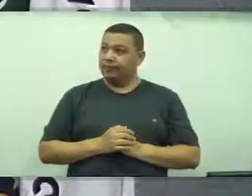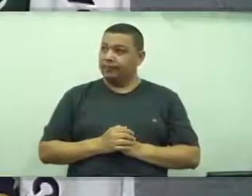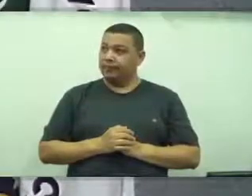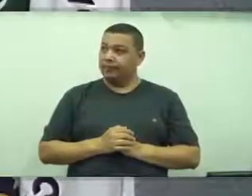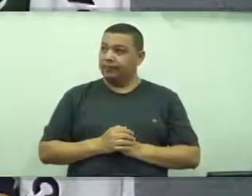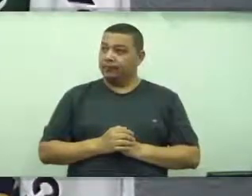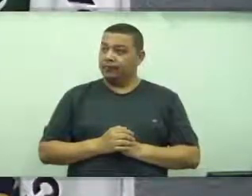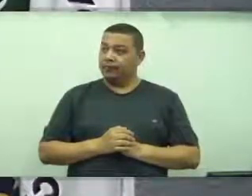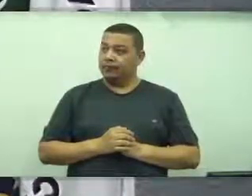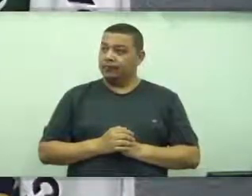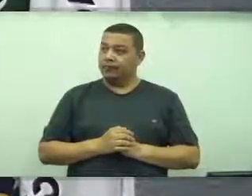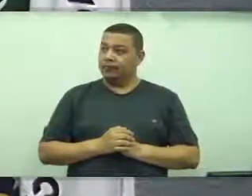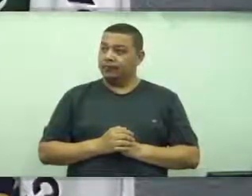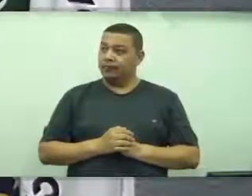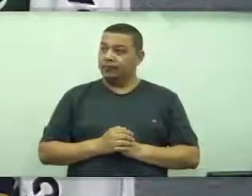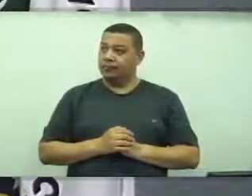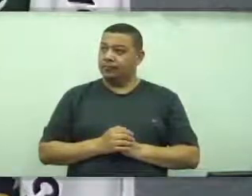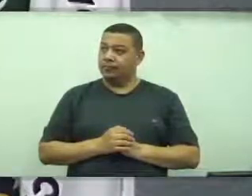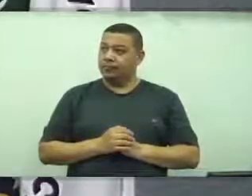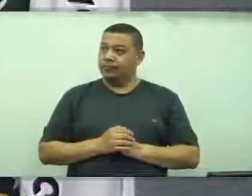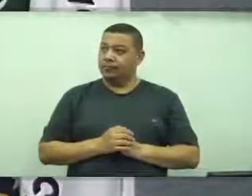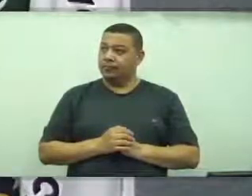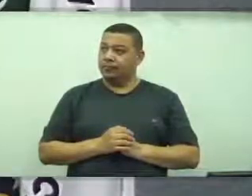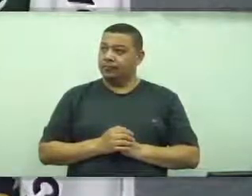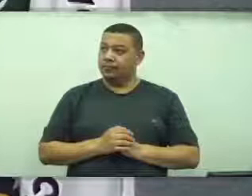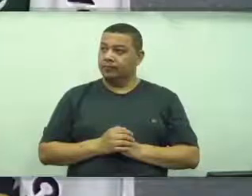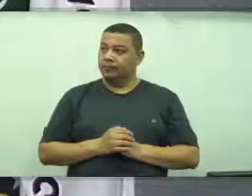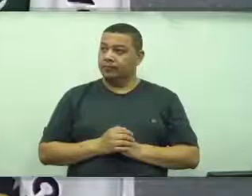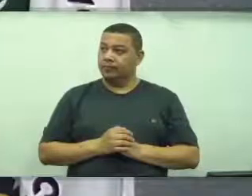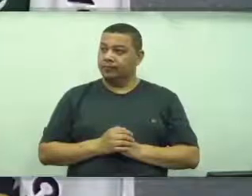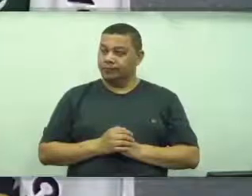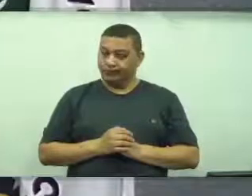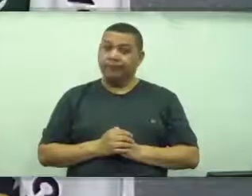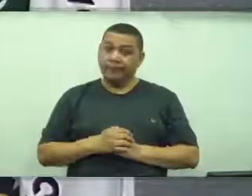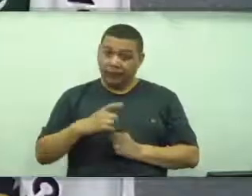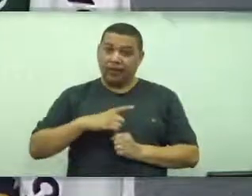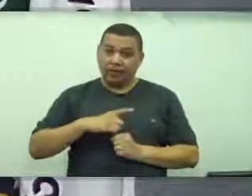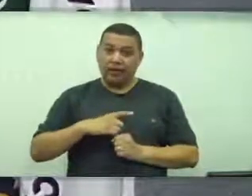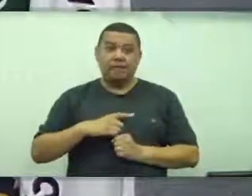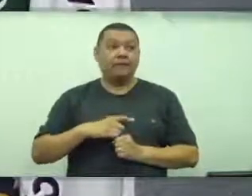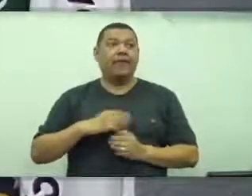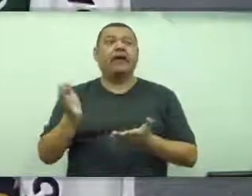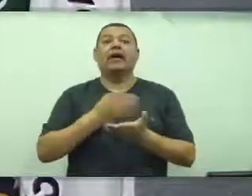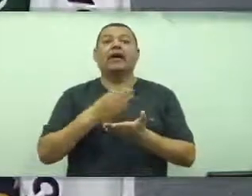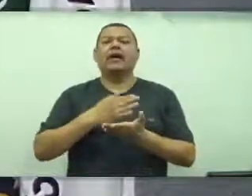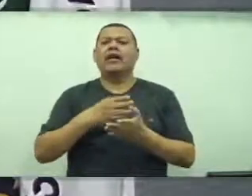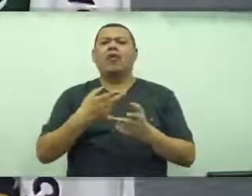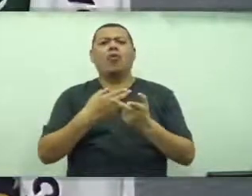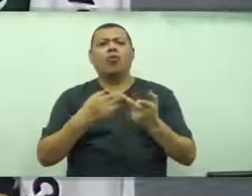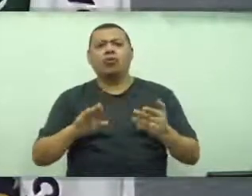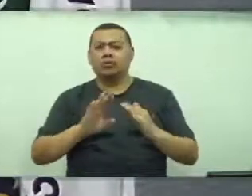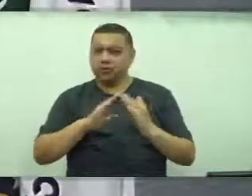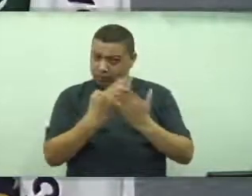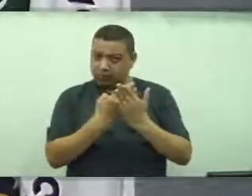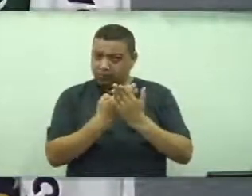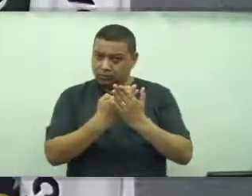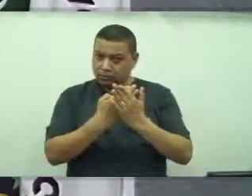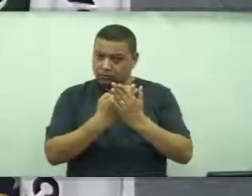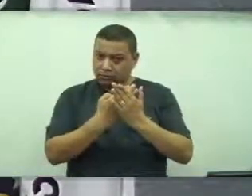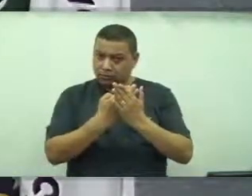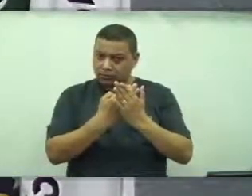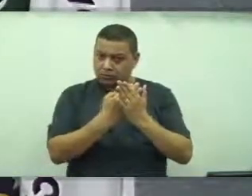vereadores, no mesmo nível das escolas particulares. Isso para o município de Cacoal é